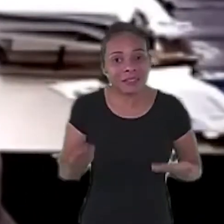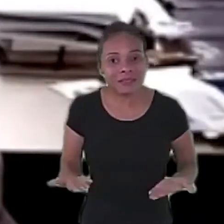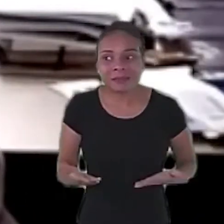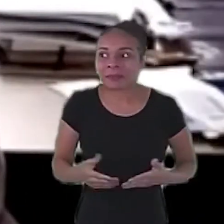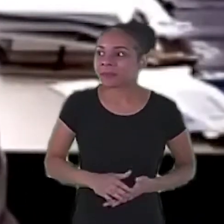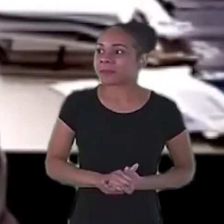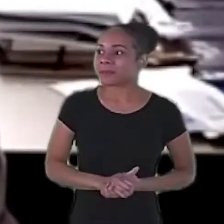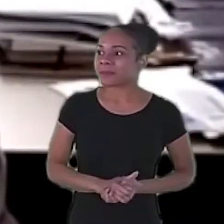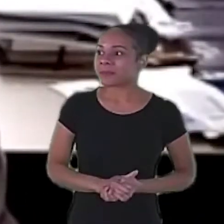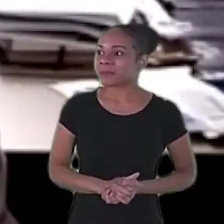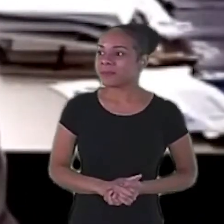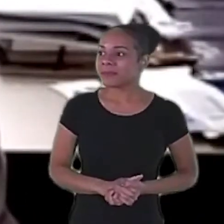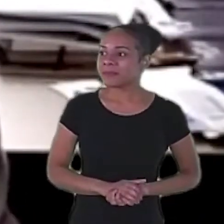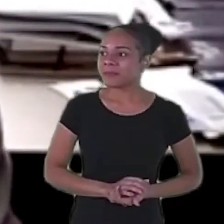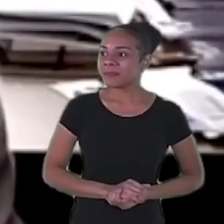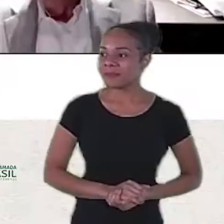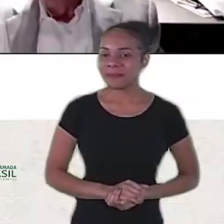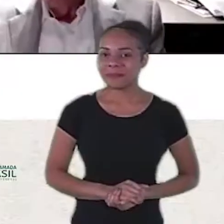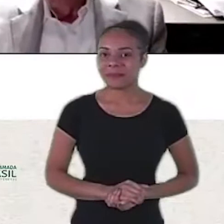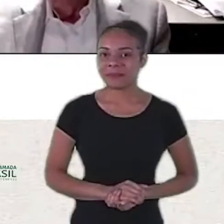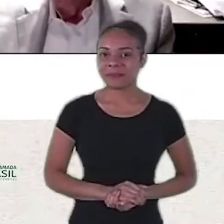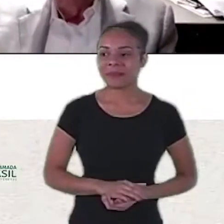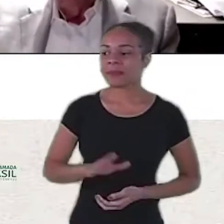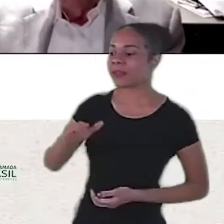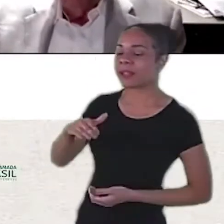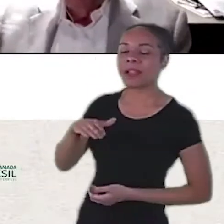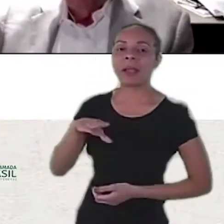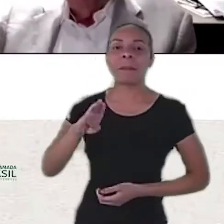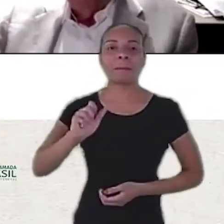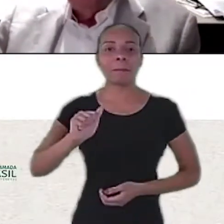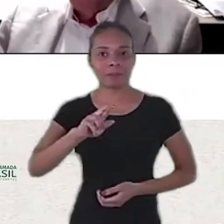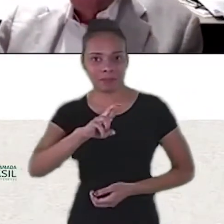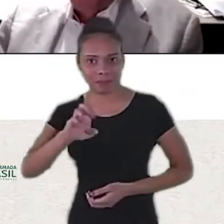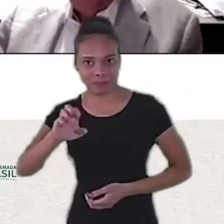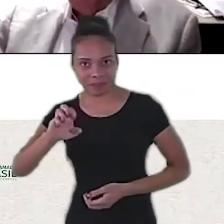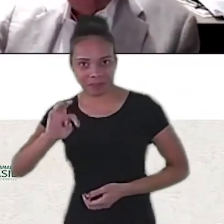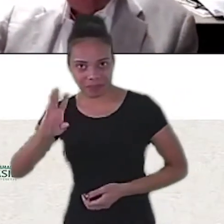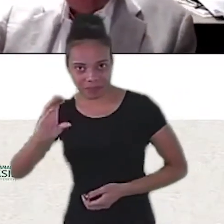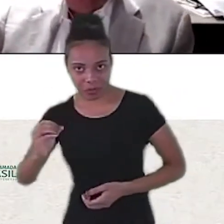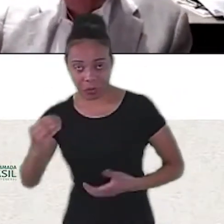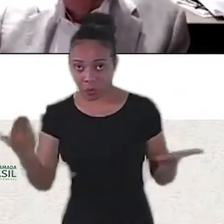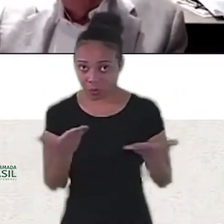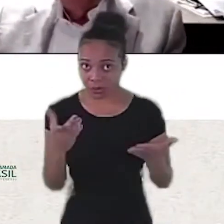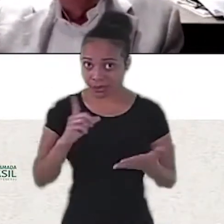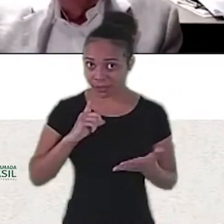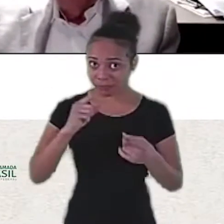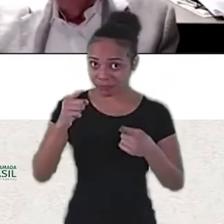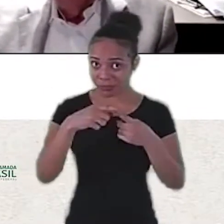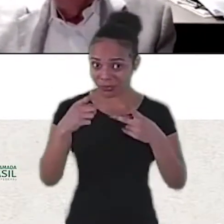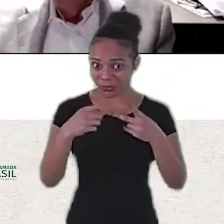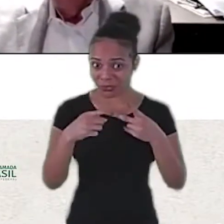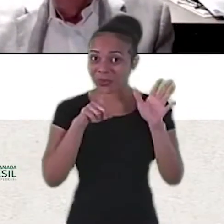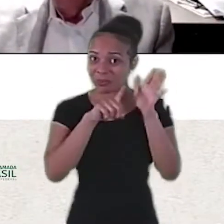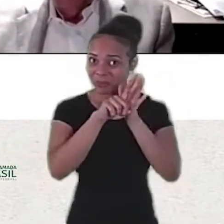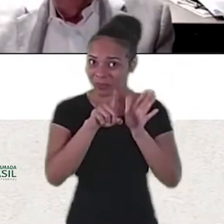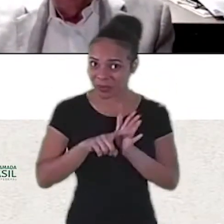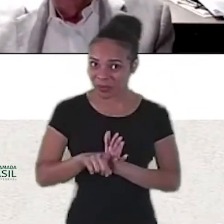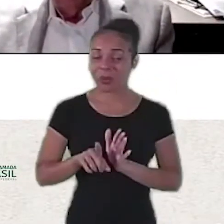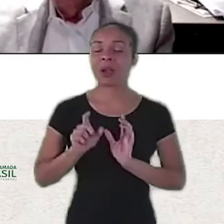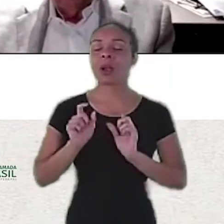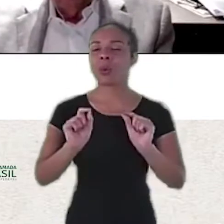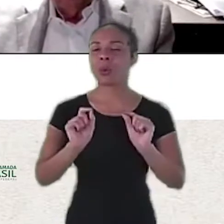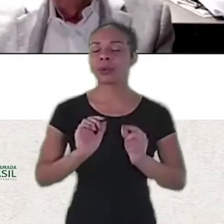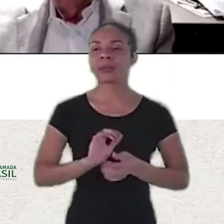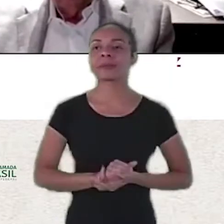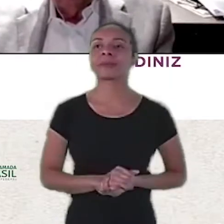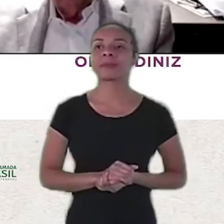nível. Barreto, nós temos aqui duas perguntas, eu vou fazer com que o público participe. A primeira para o Barreto, a